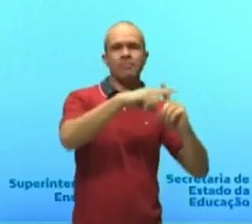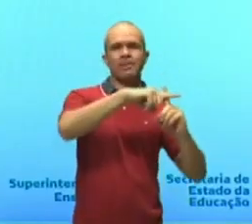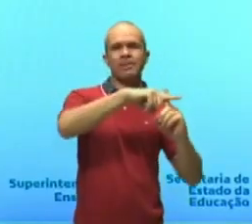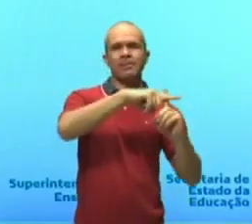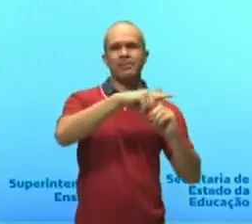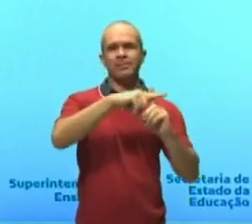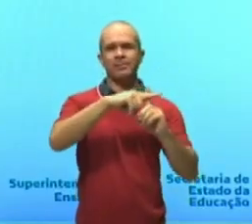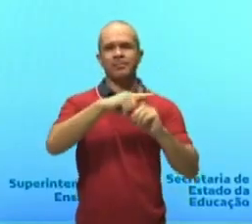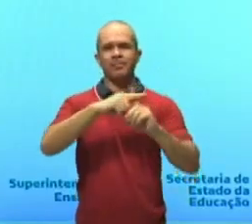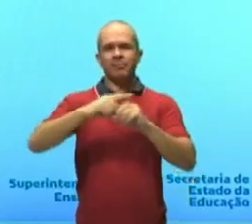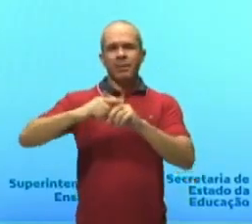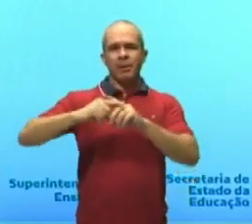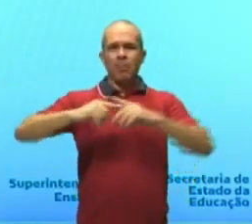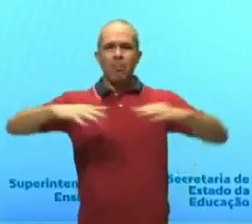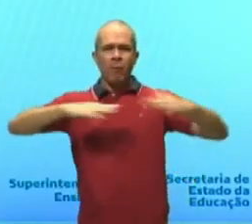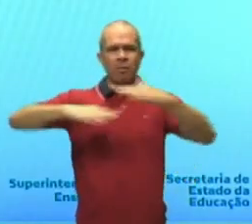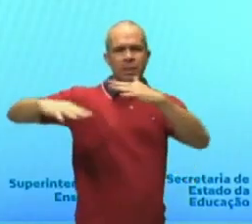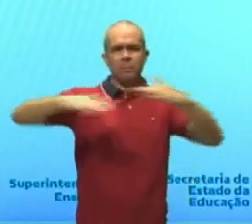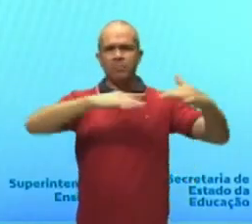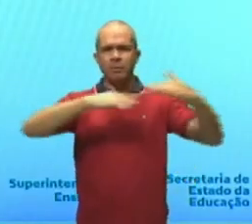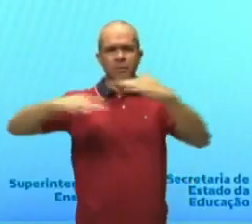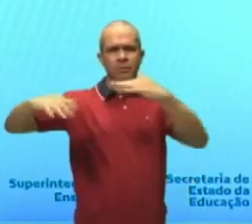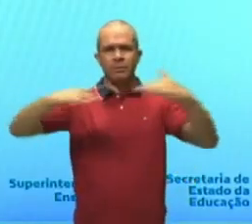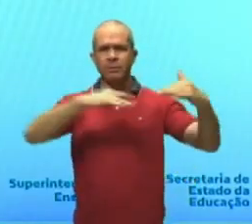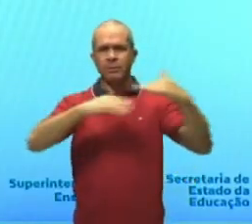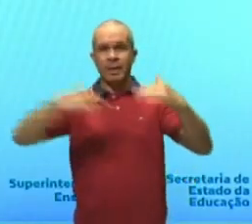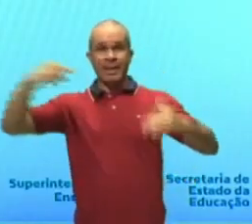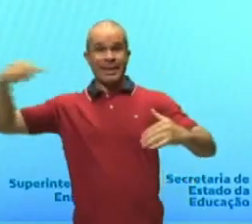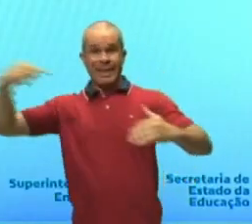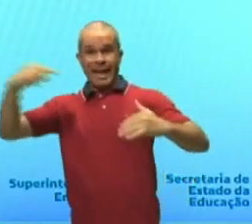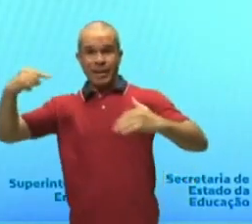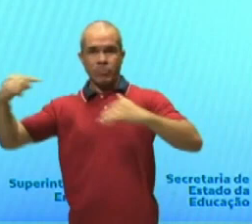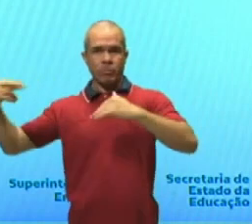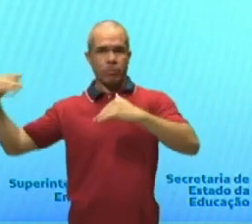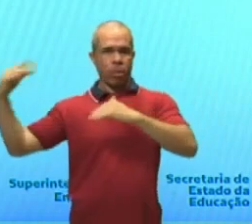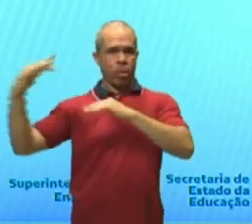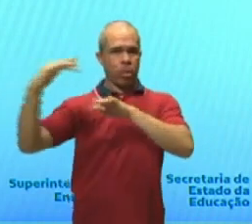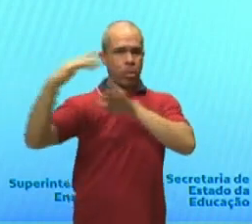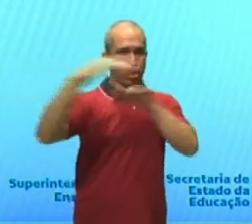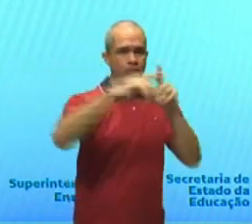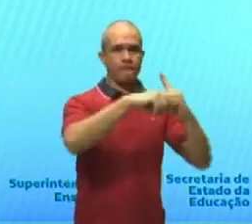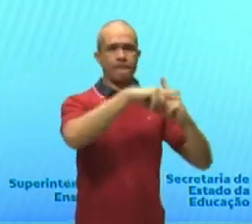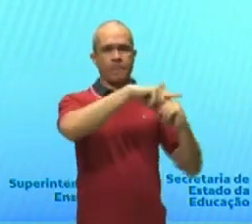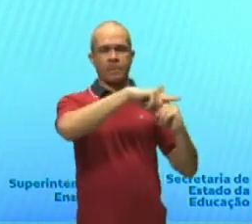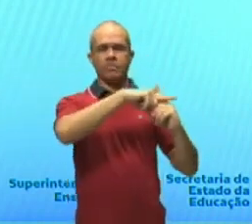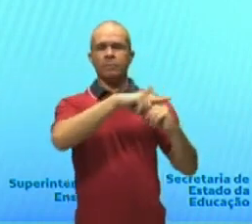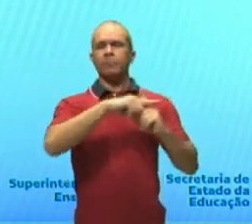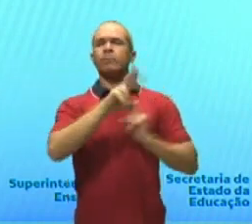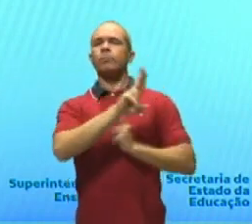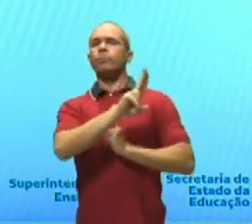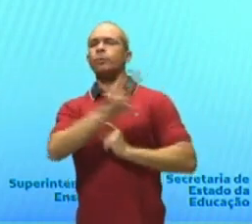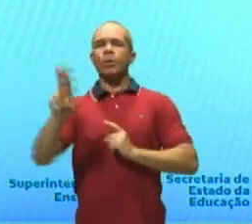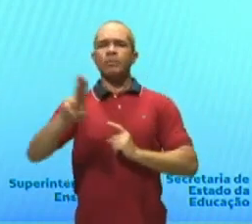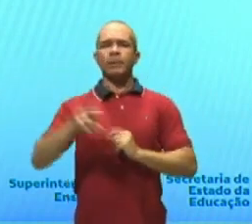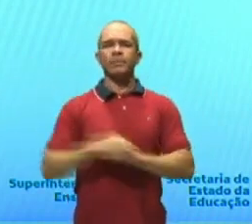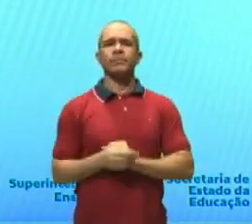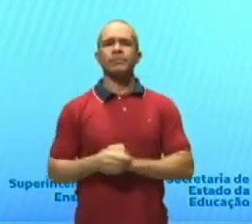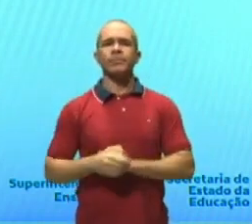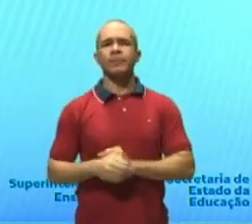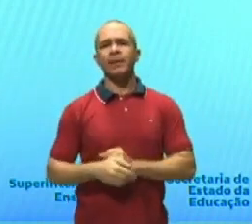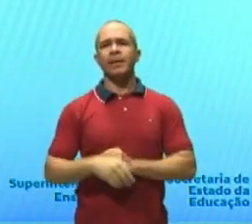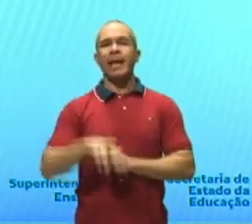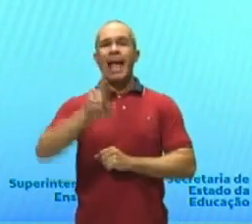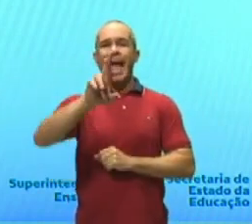Essa movimentação do elétron aqui, olha, do polo negativo para o polo positivo, é o que nós chamamos de